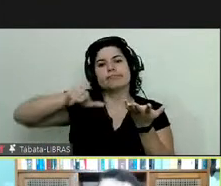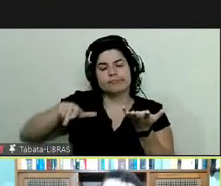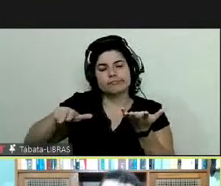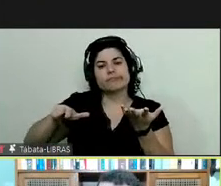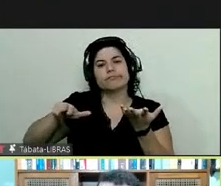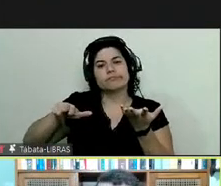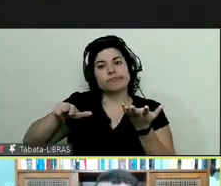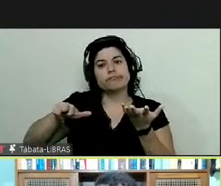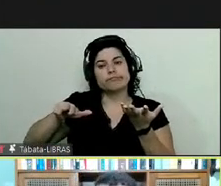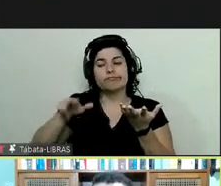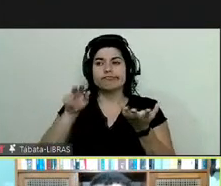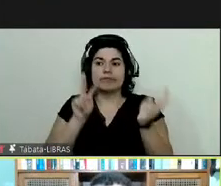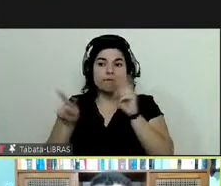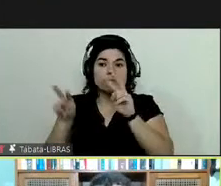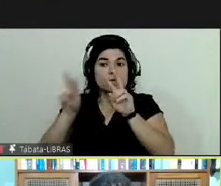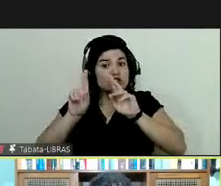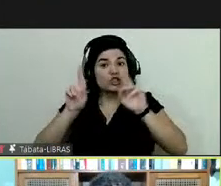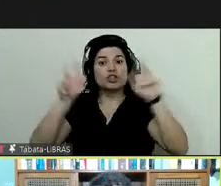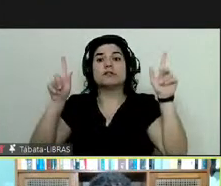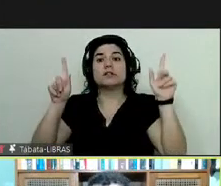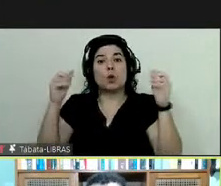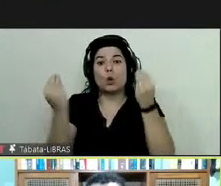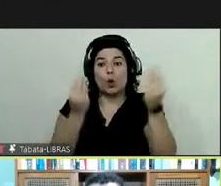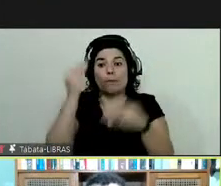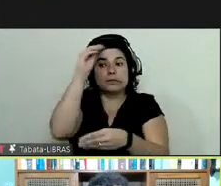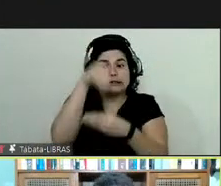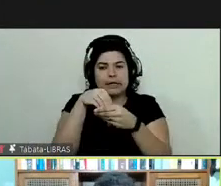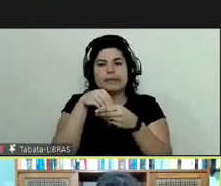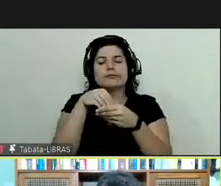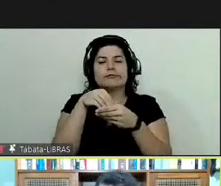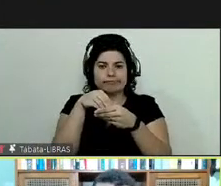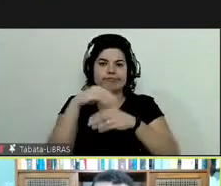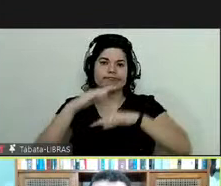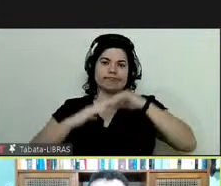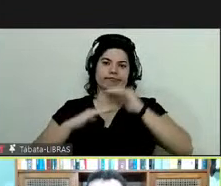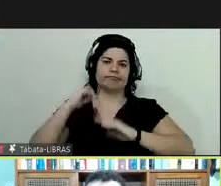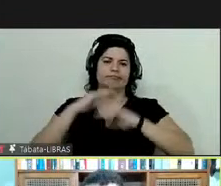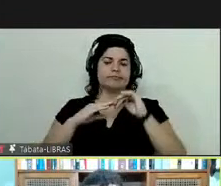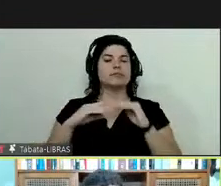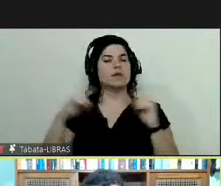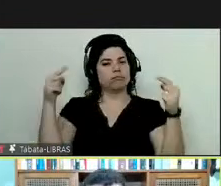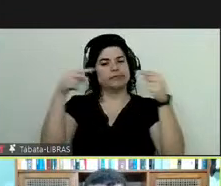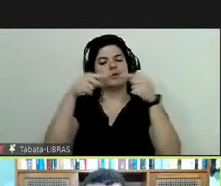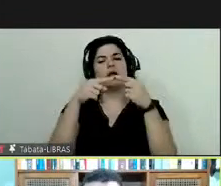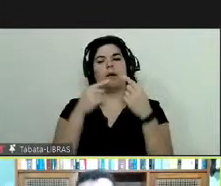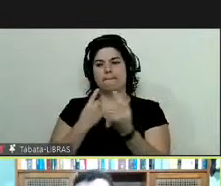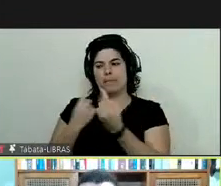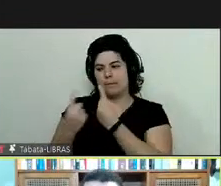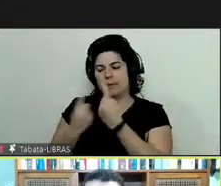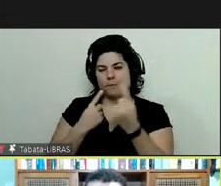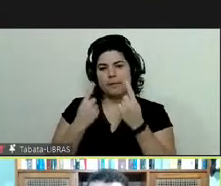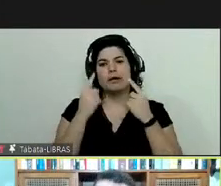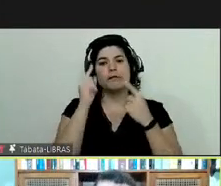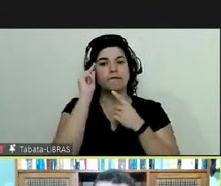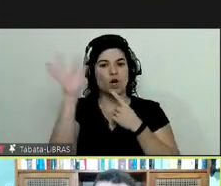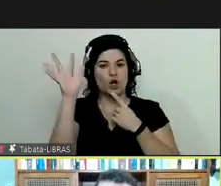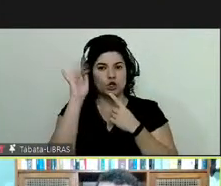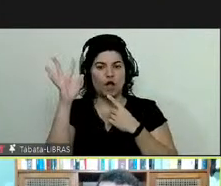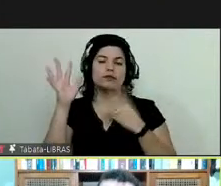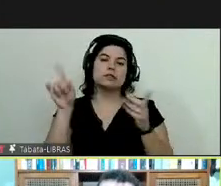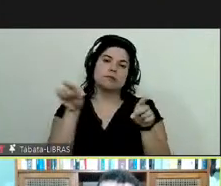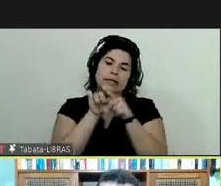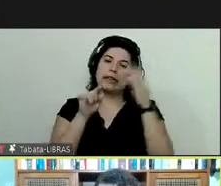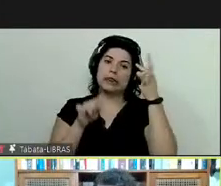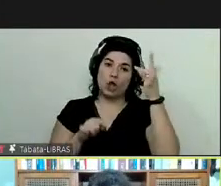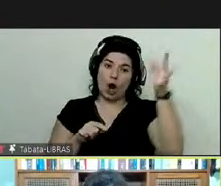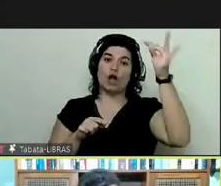e de diferentes visões acerca do seu funcionamento Isso faz parte tanto do debate Vamos pensar assim filosófico e teórico